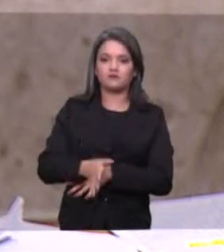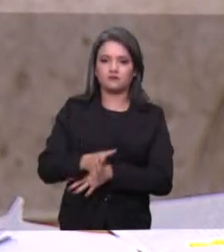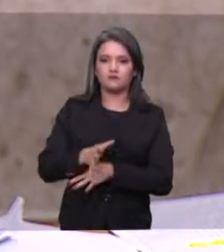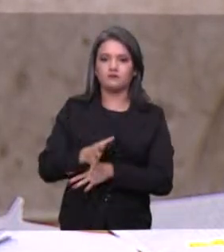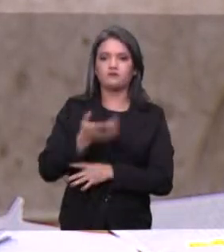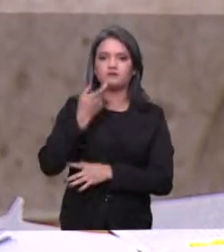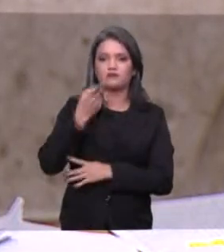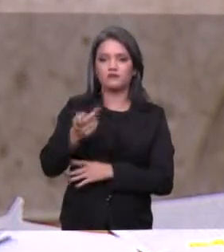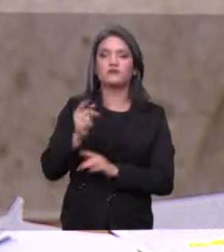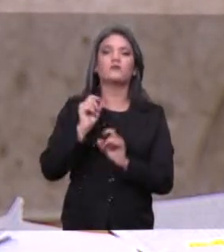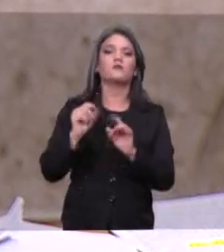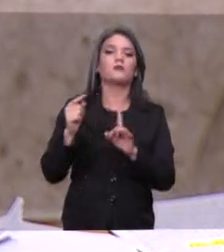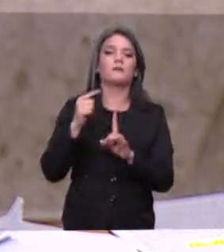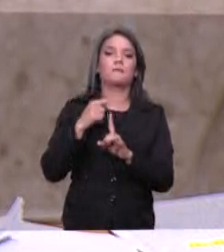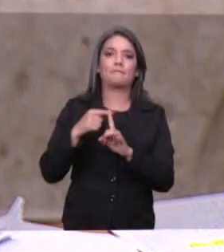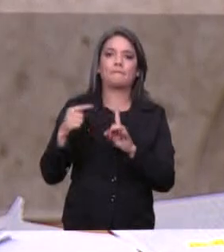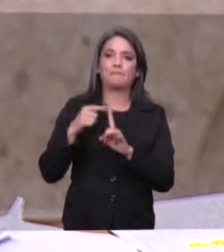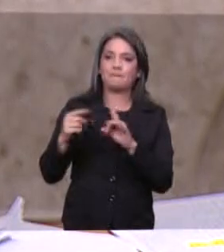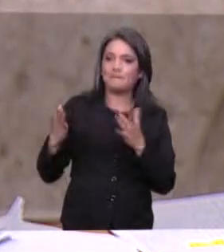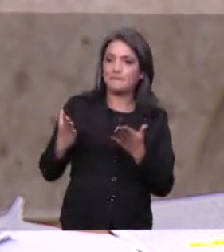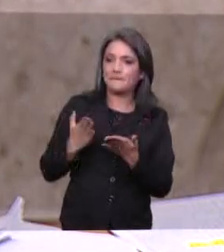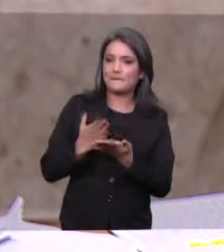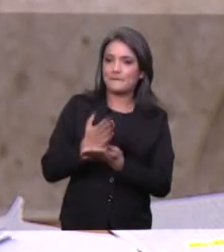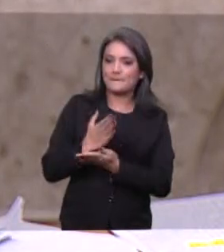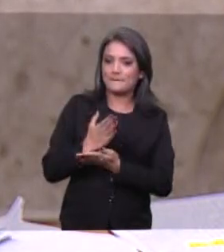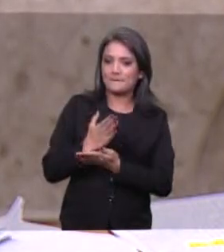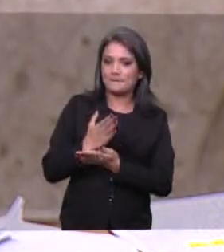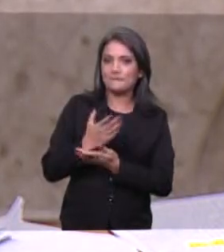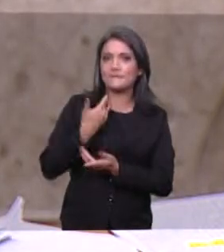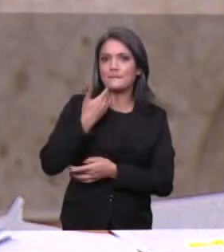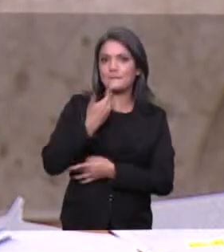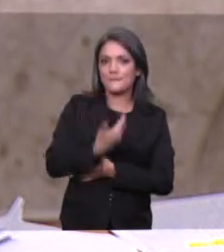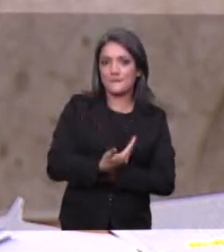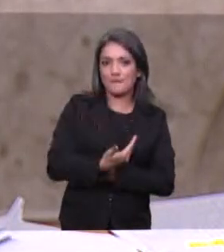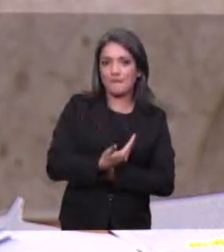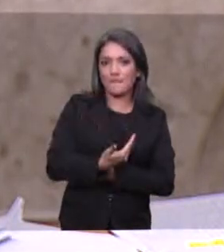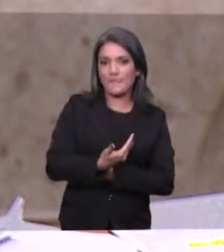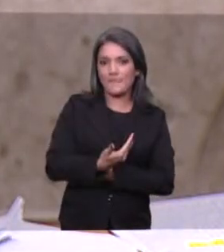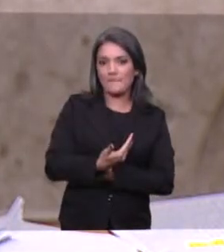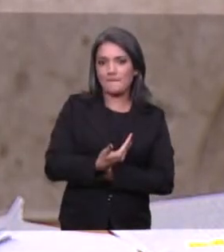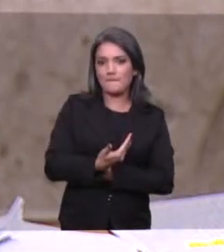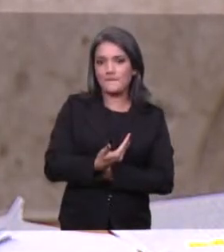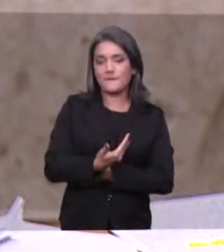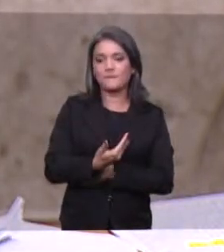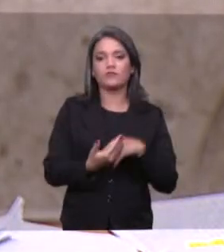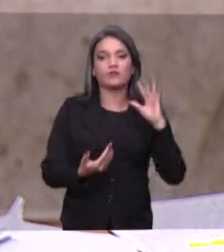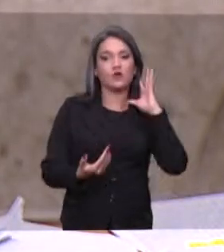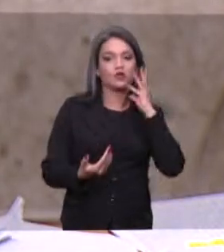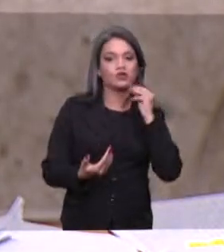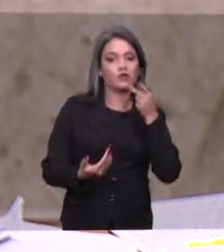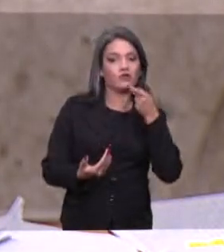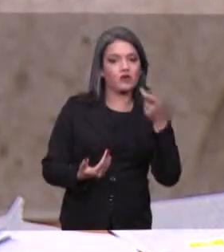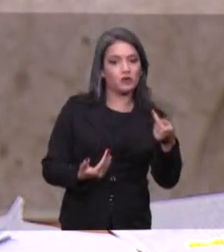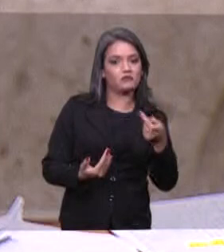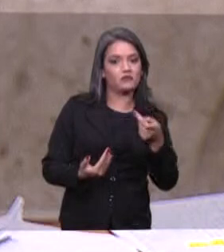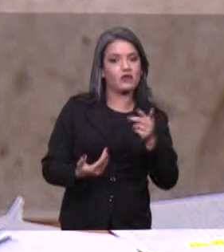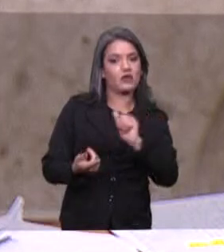sentido da parcial procedência dos pedidos. Os reajustes feitos pelo eminente